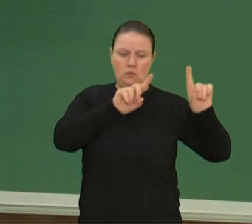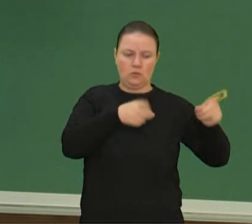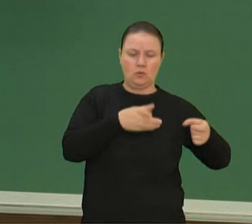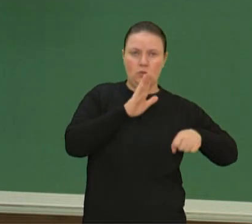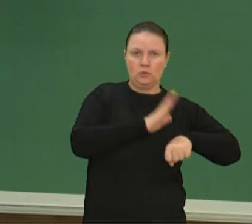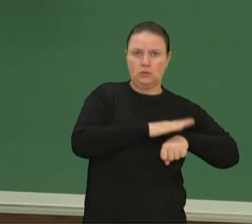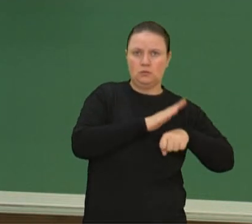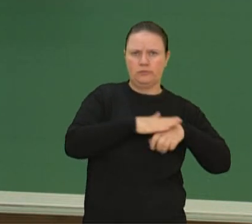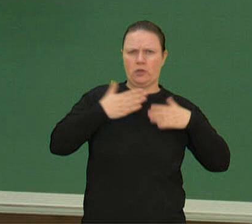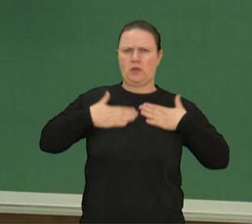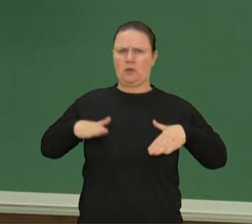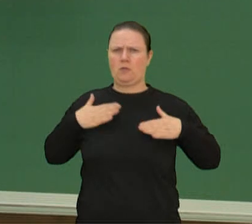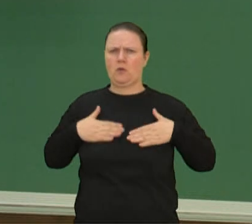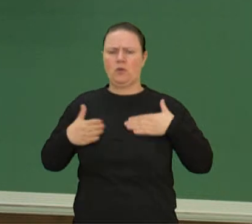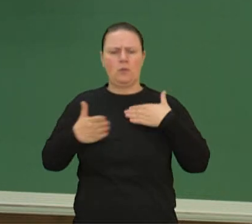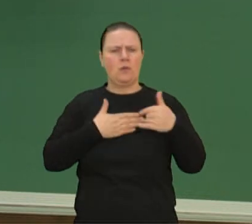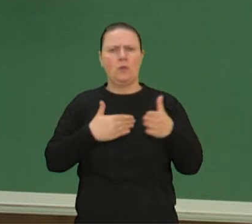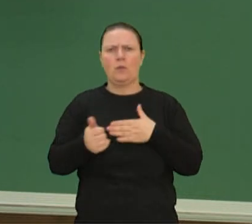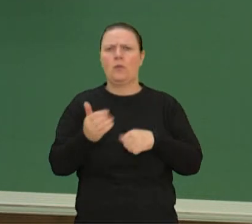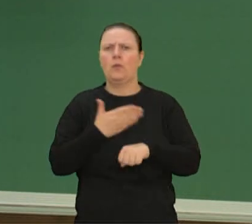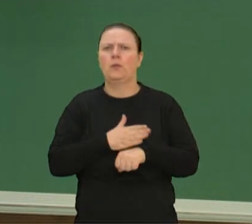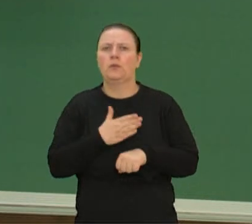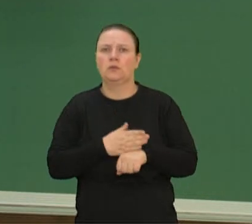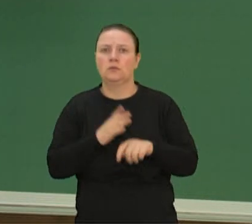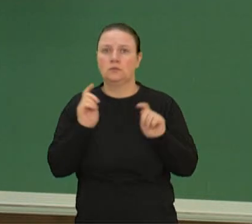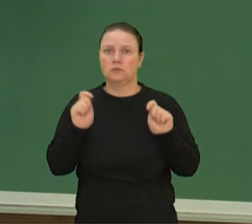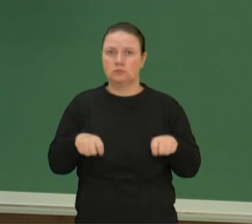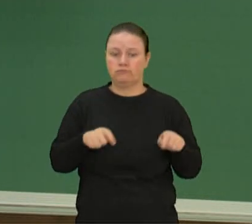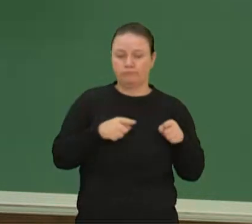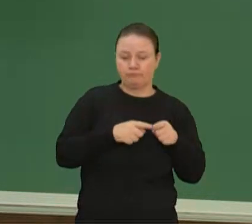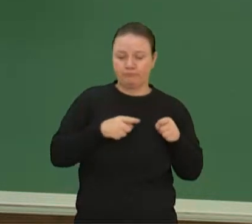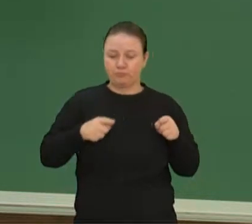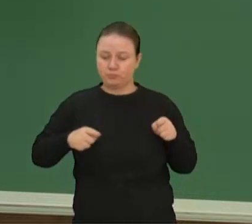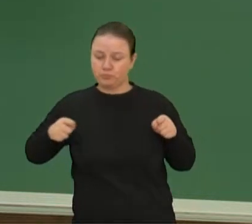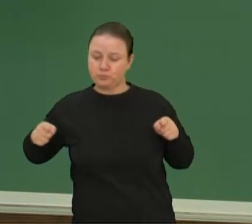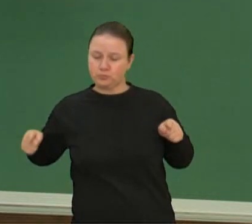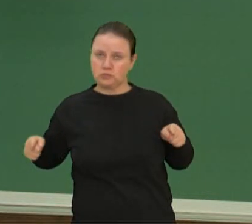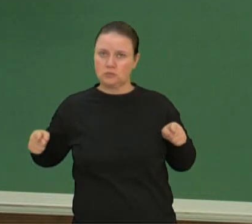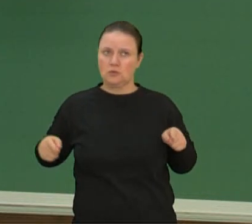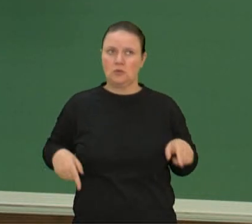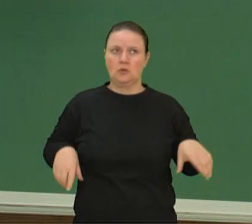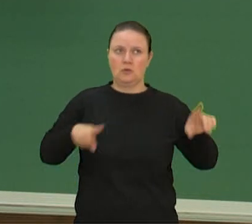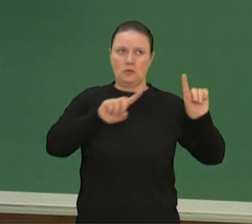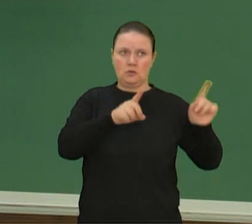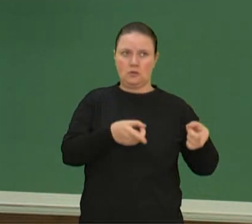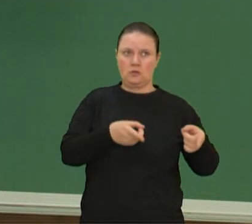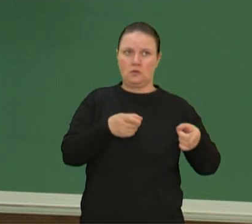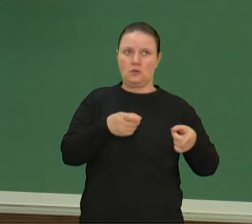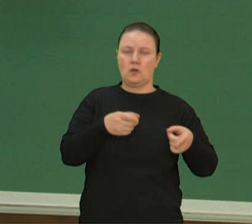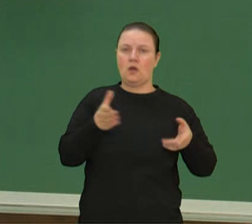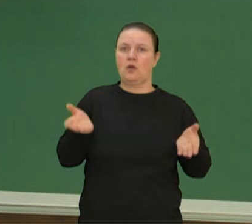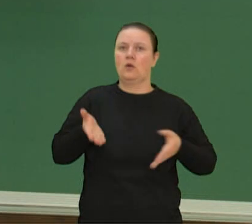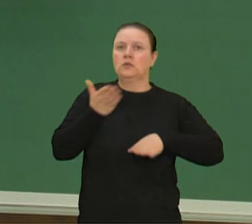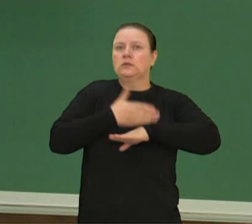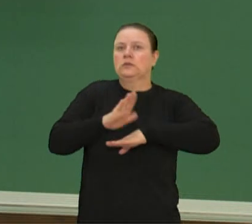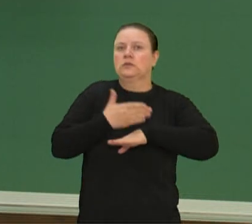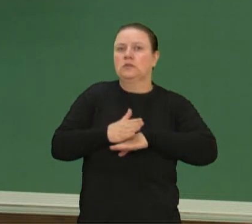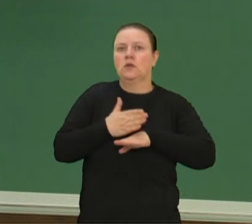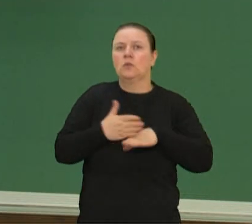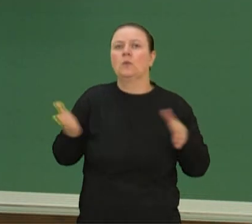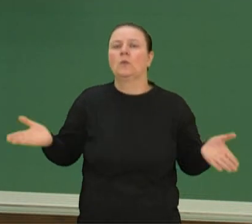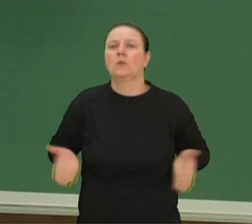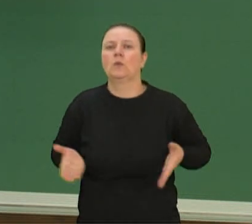descanso em qualquer tipo de treino deve ser considerado na periodização. E as atividades da moda devem ser